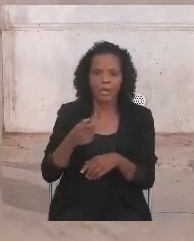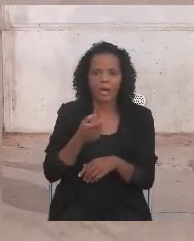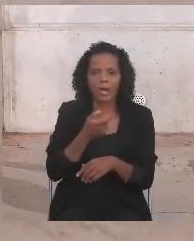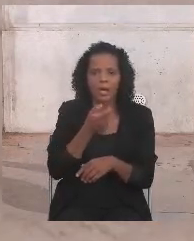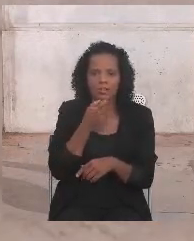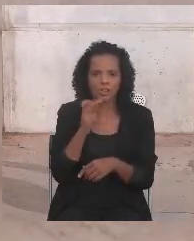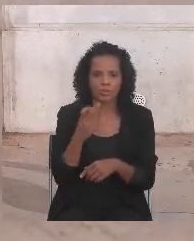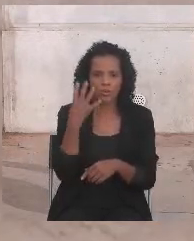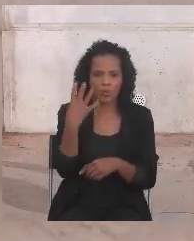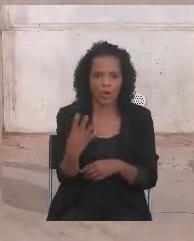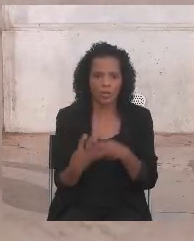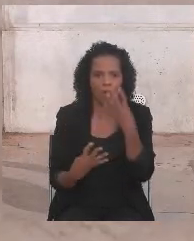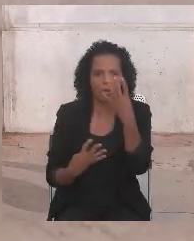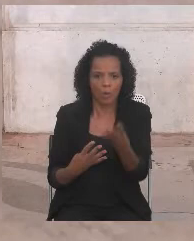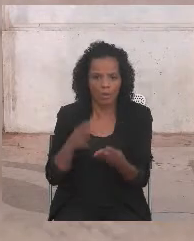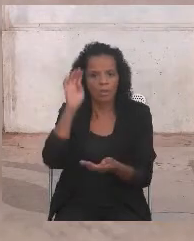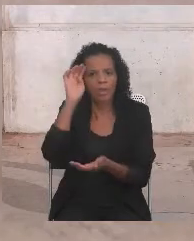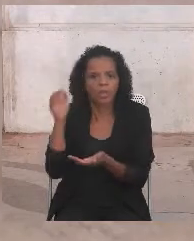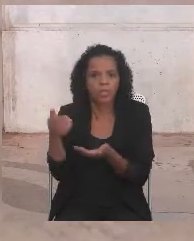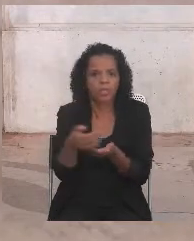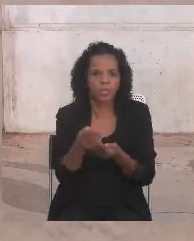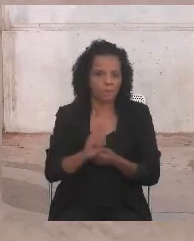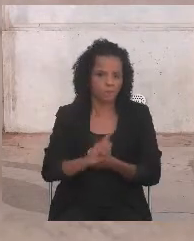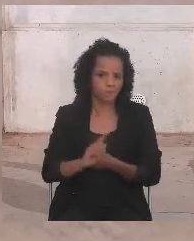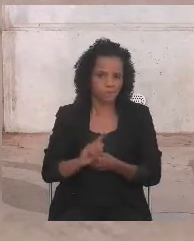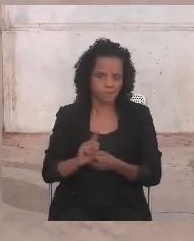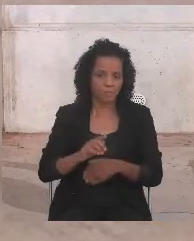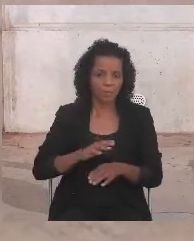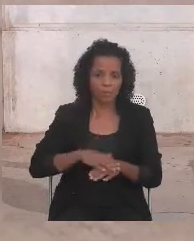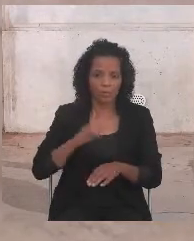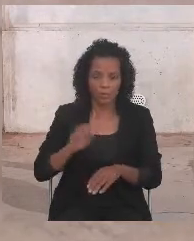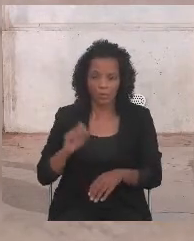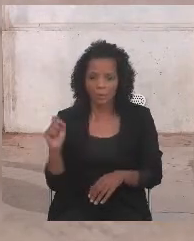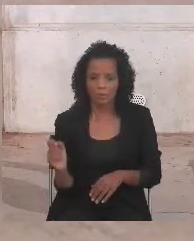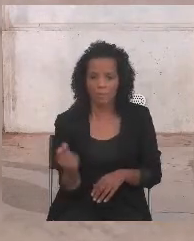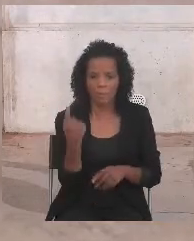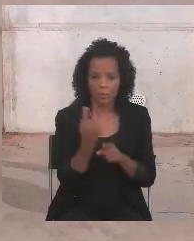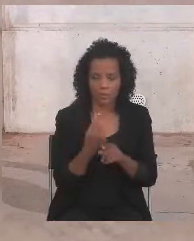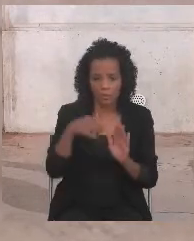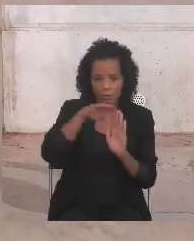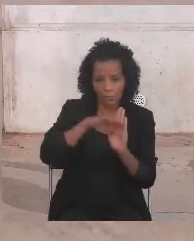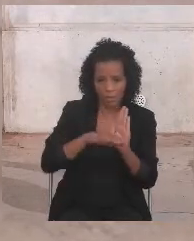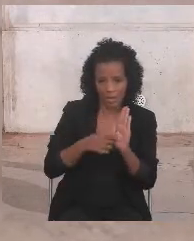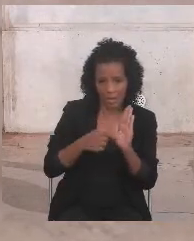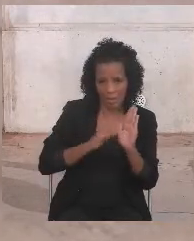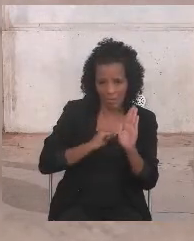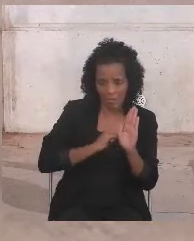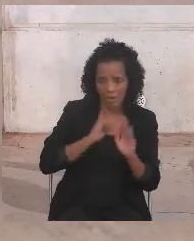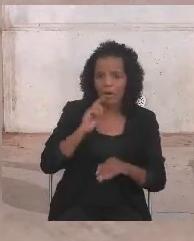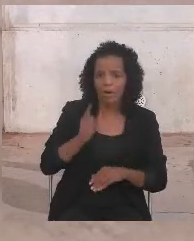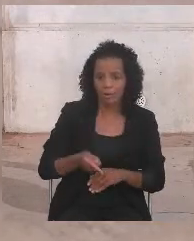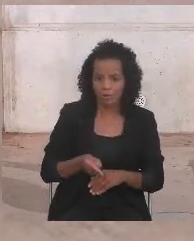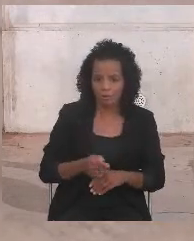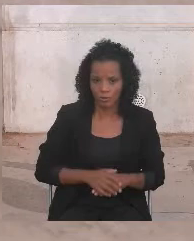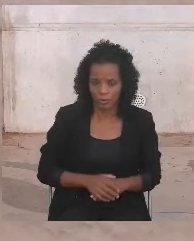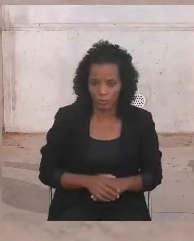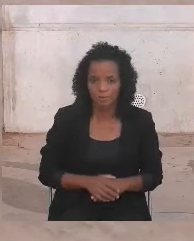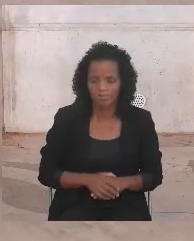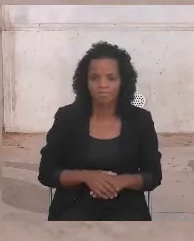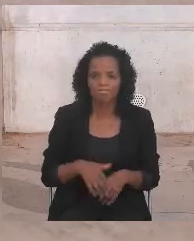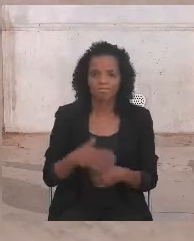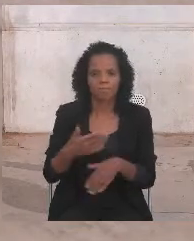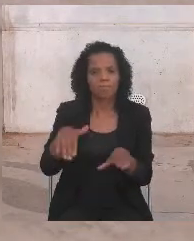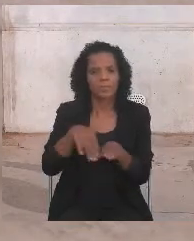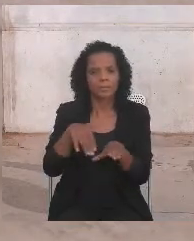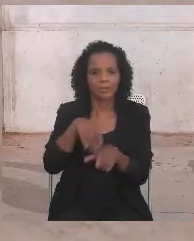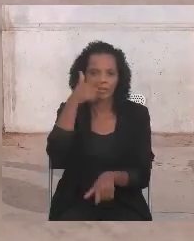de 4 em 4 anos. É por isso que a primeira marca do nosso programa foi e é o